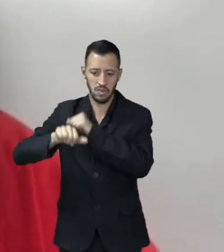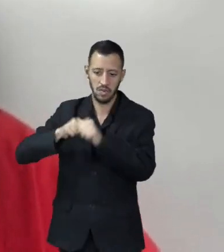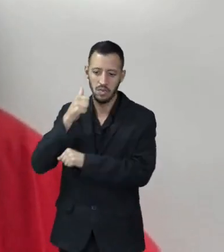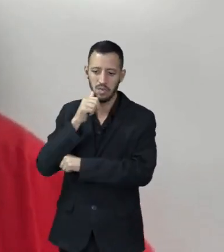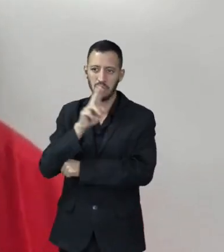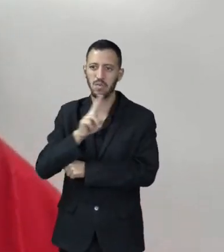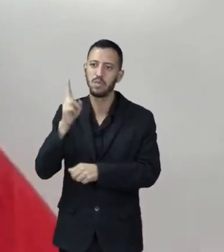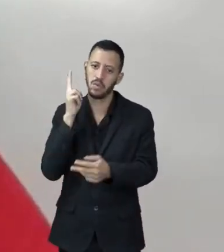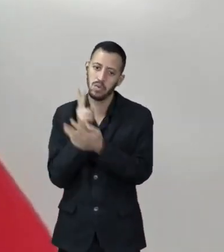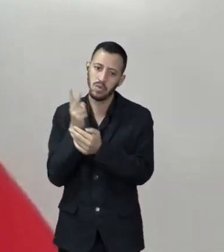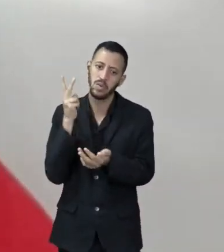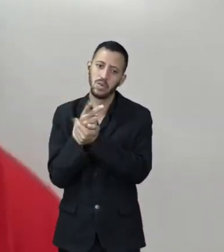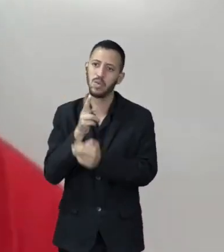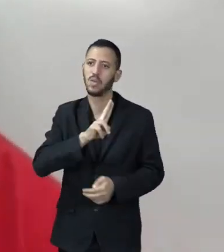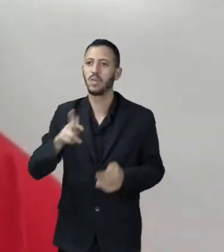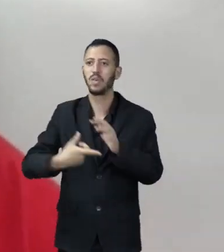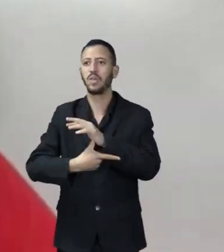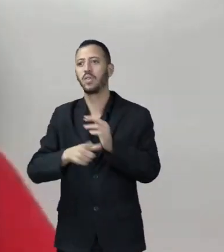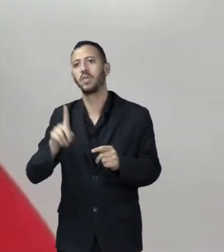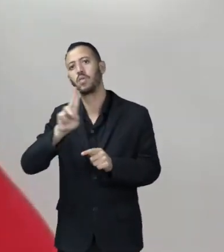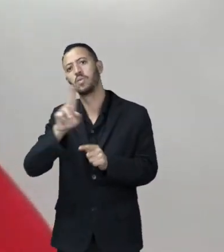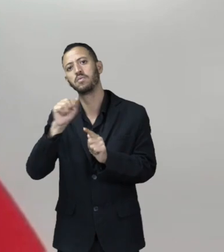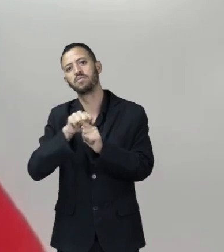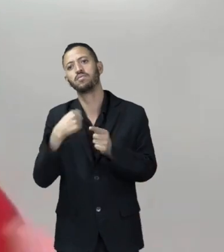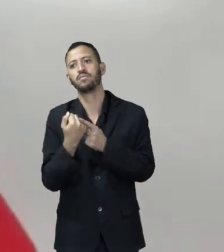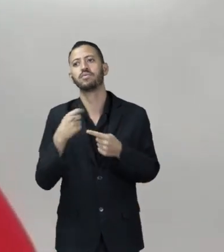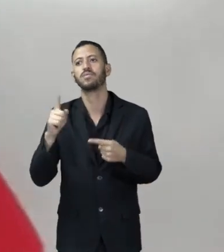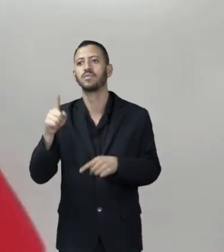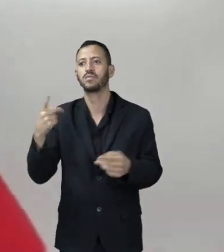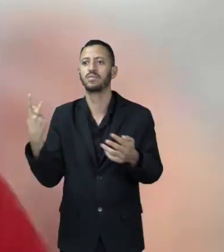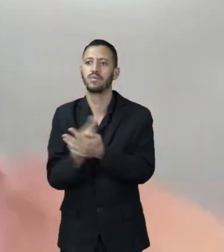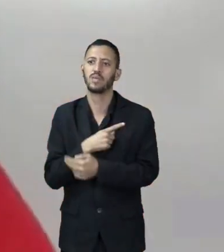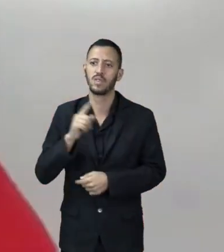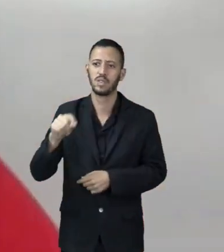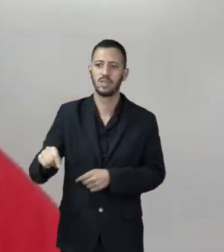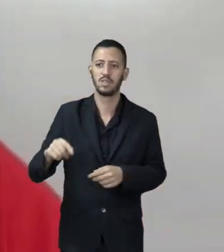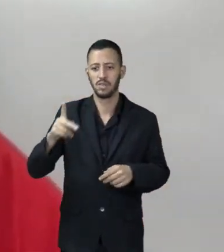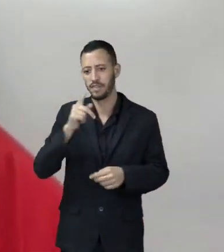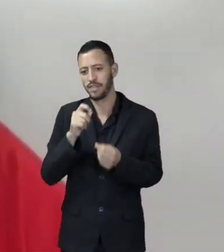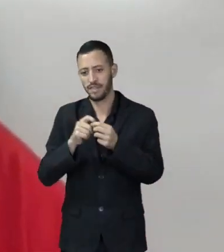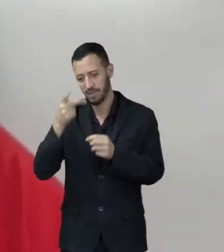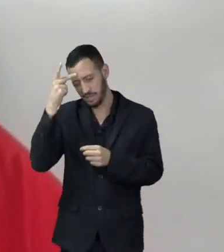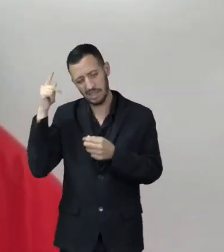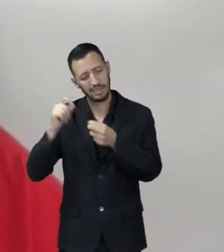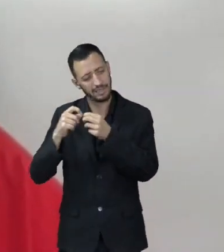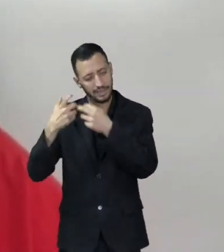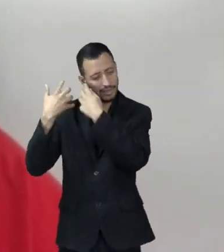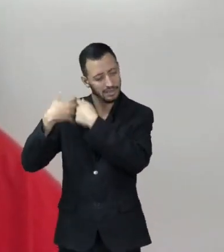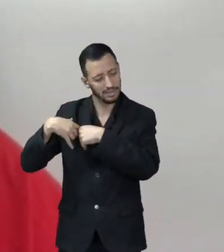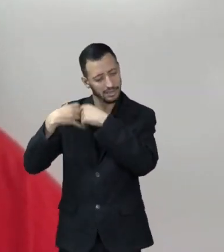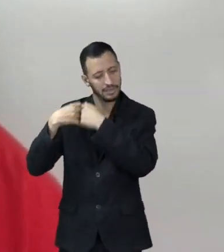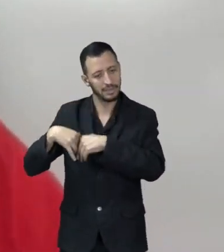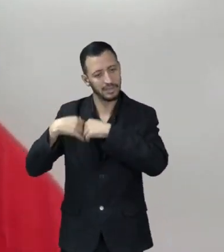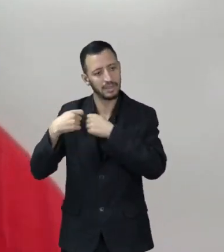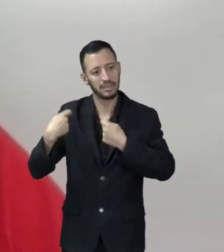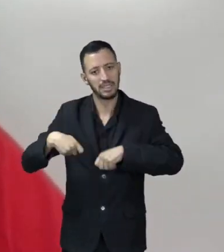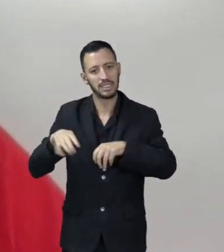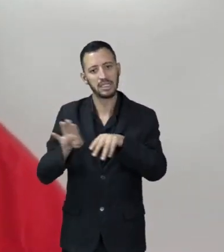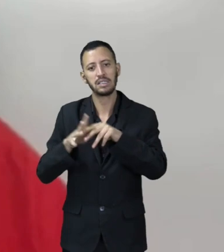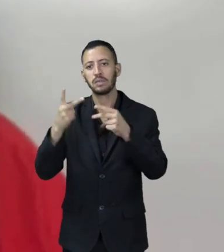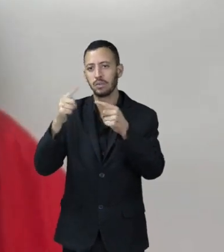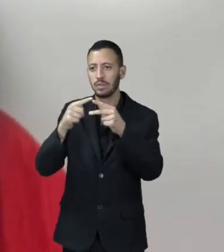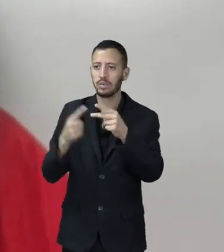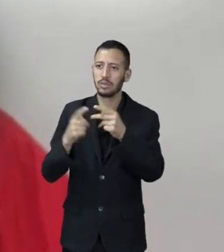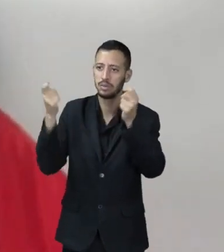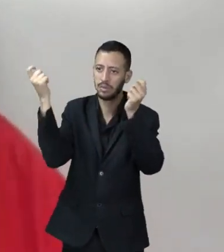ela quer manter o nome civil anterior e o nome social, justamente para causar essa dicotomia e fazer as pessoas refletirem. Então, nós temos as duas